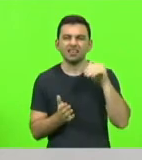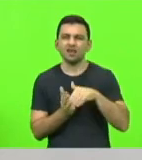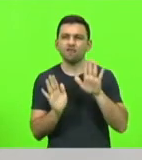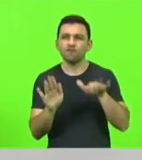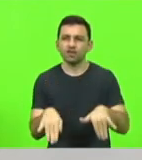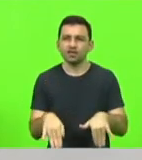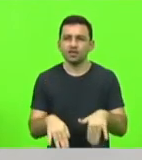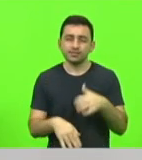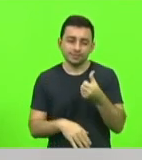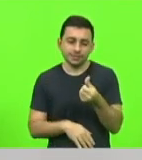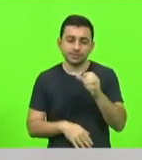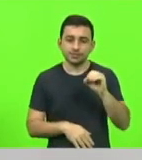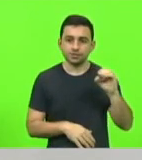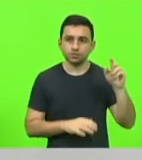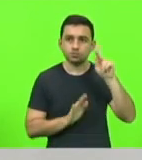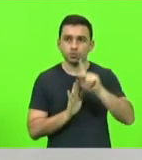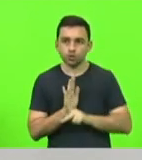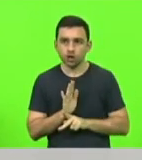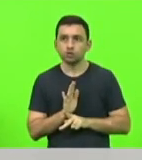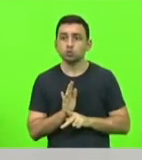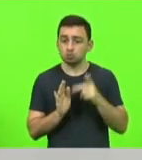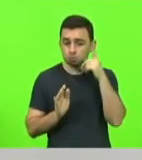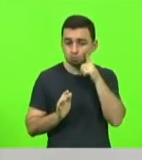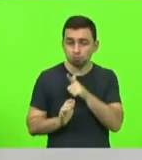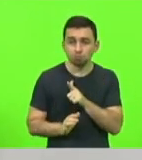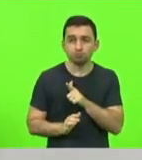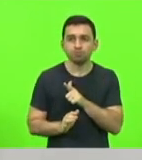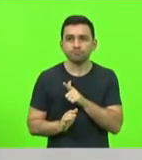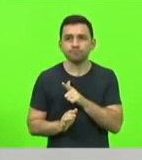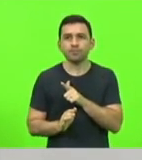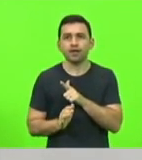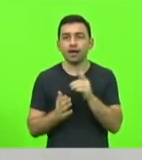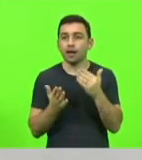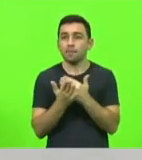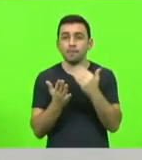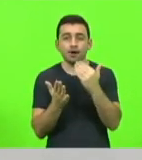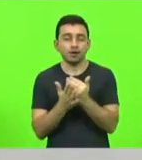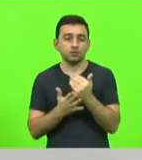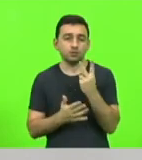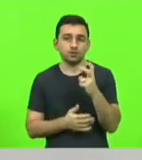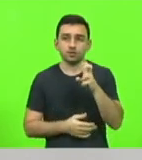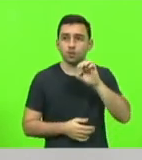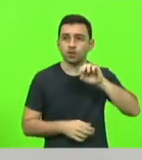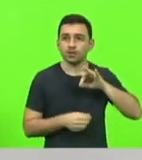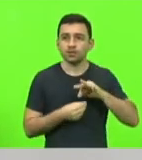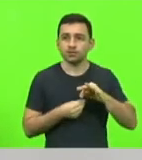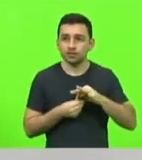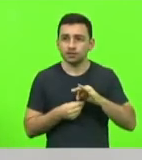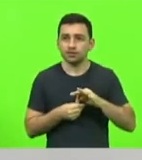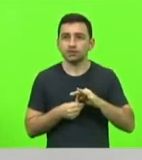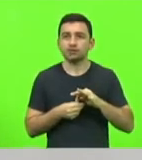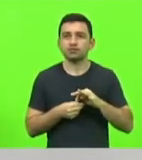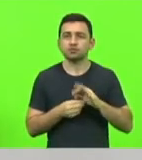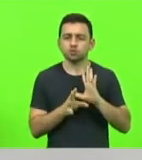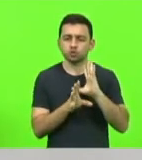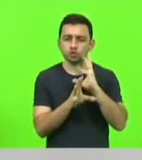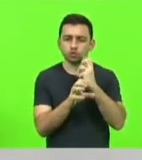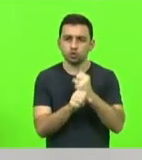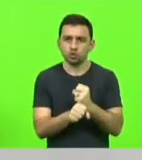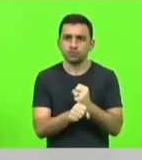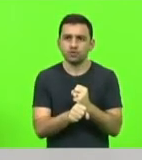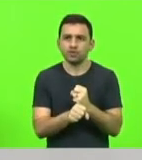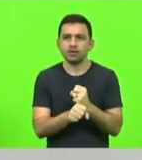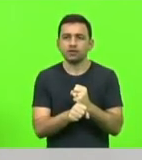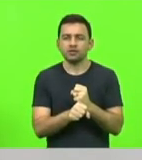600 projetos contemplados para mais de 250 entidades, totalizando aí todo o Estado de